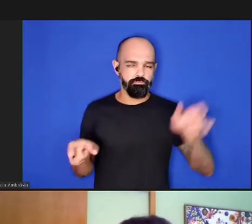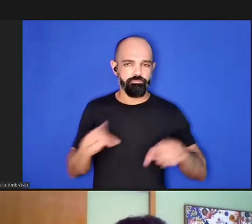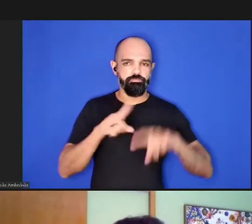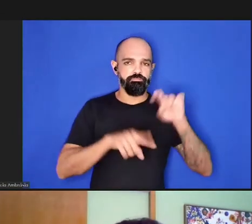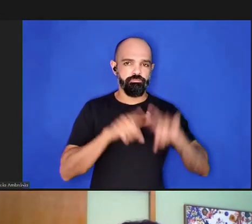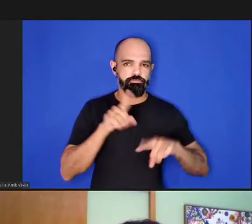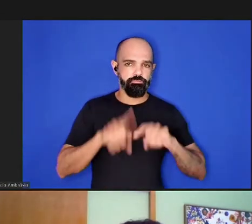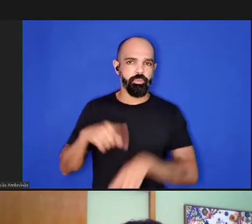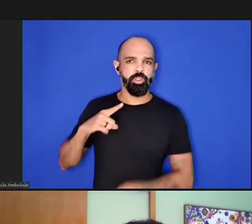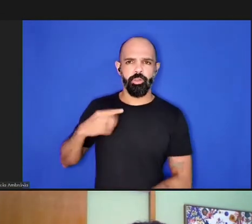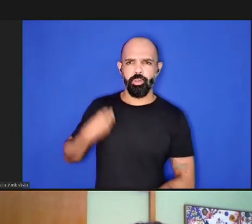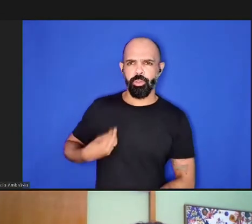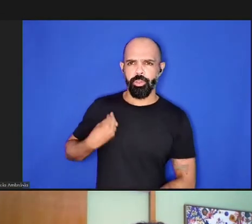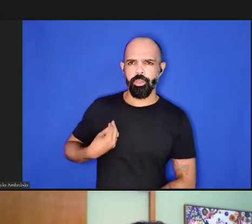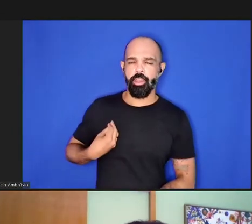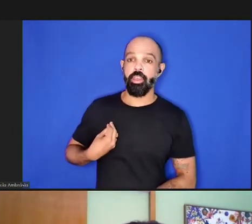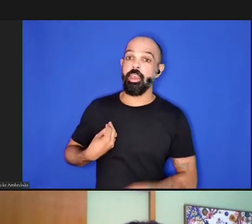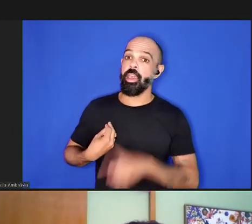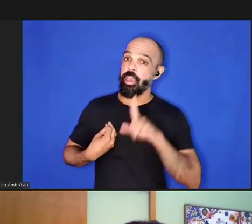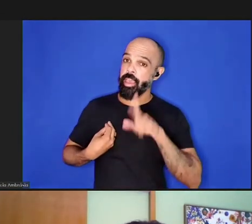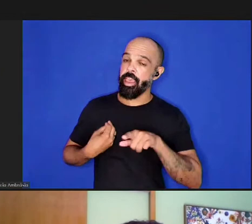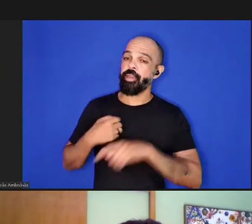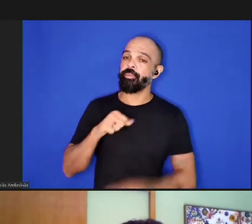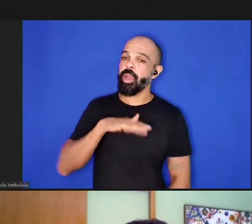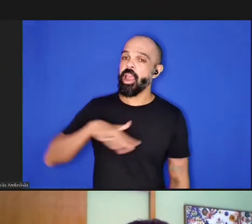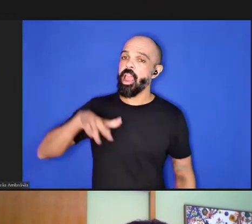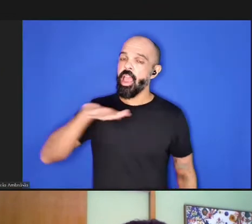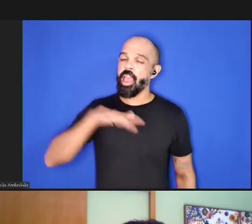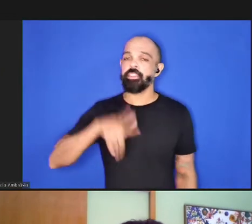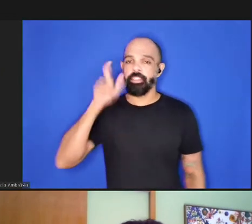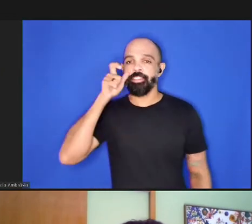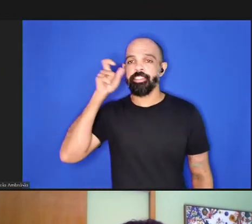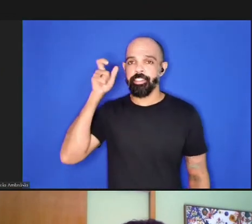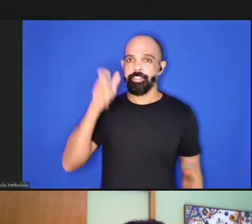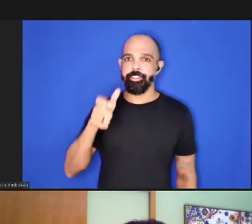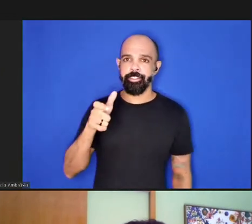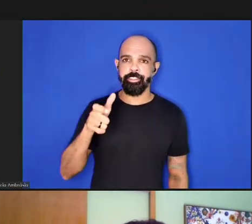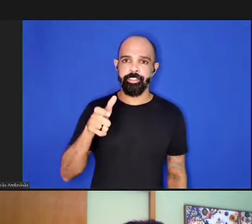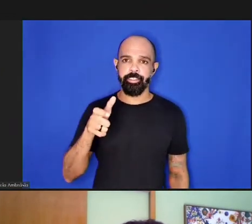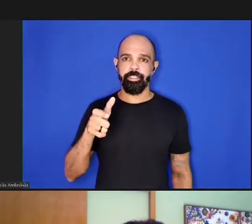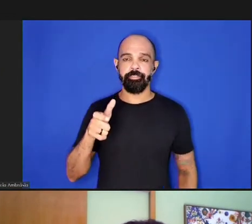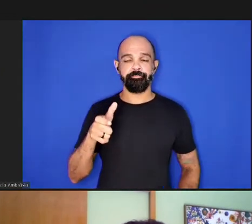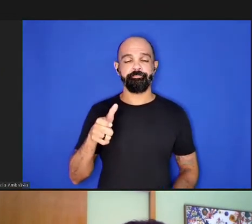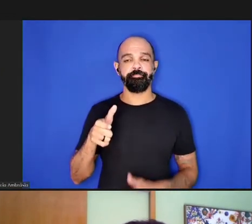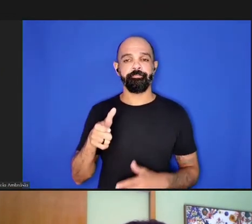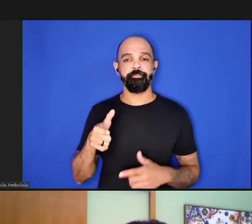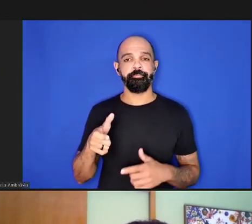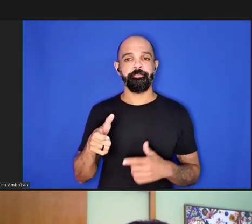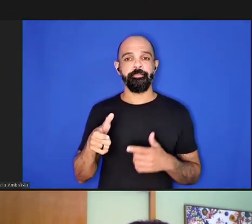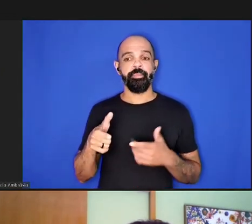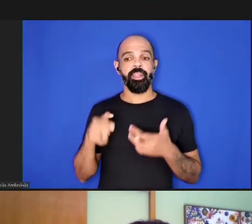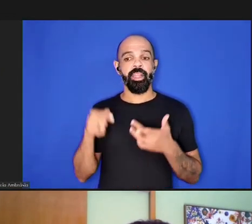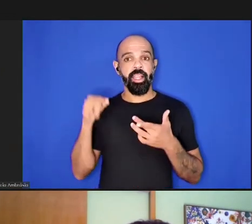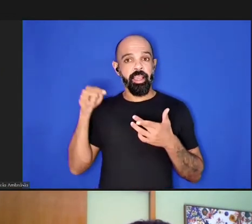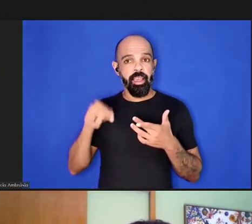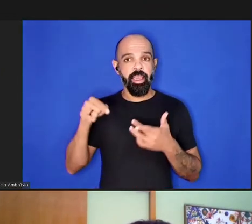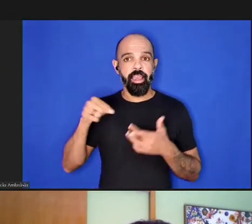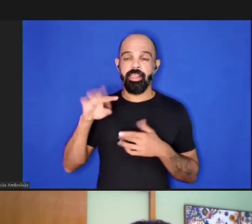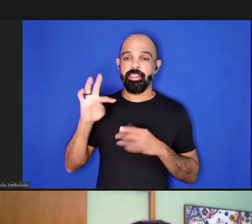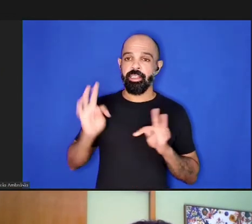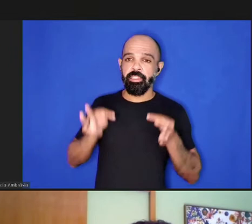o que é um campo muito interessante, porque essa tecnologia de